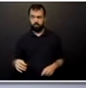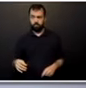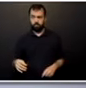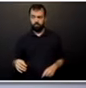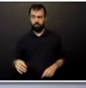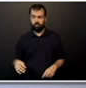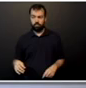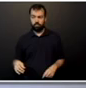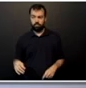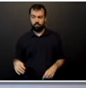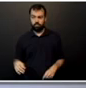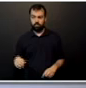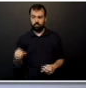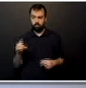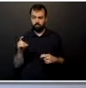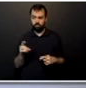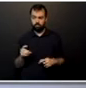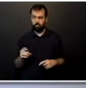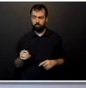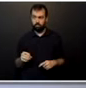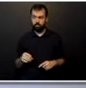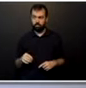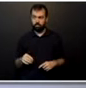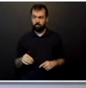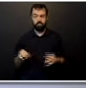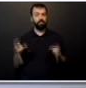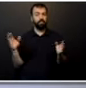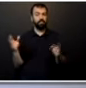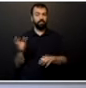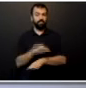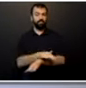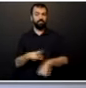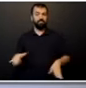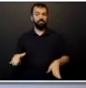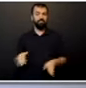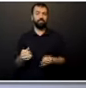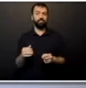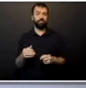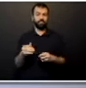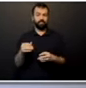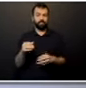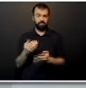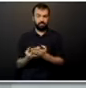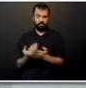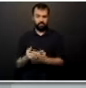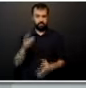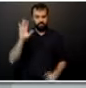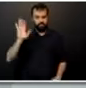correta dessa questão alternativa de a aula de hoje é essa espero vocês na próxima até lá